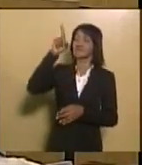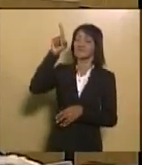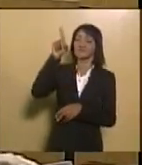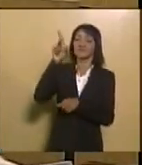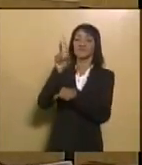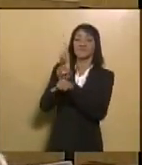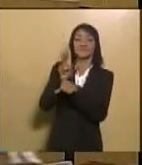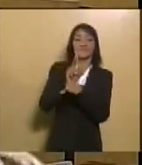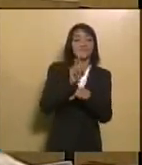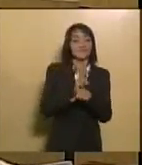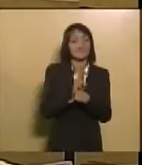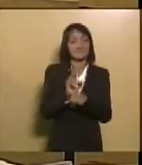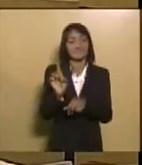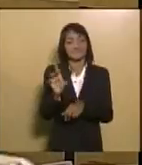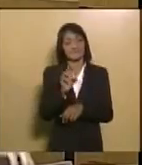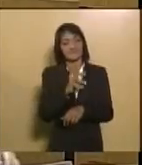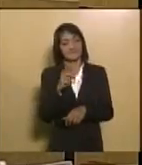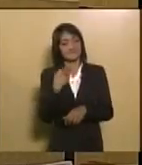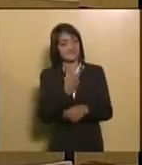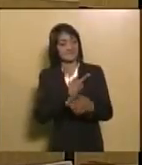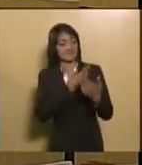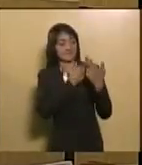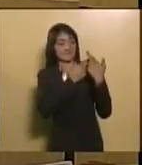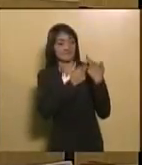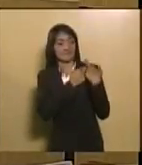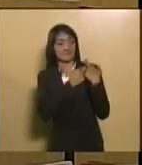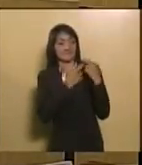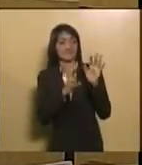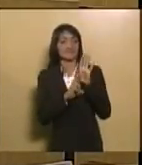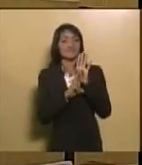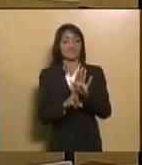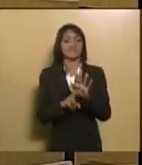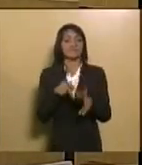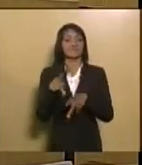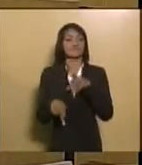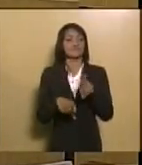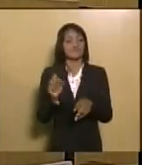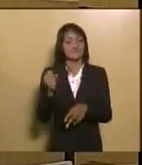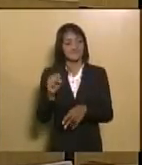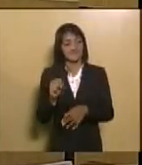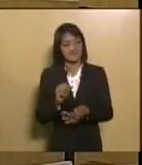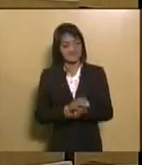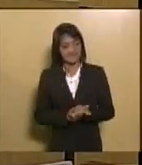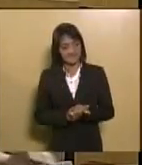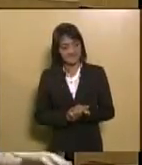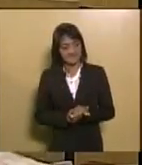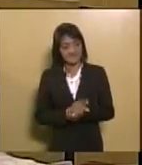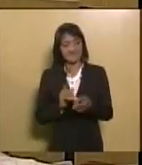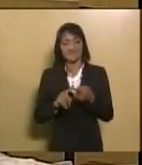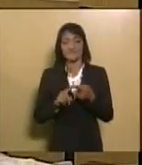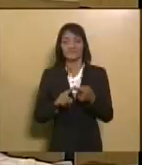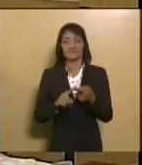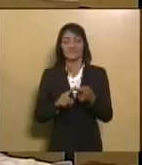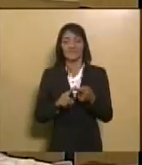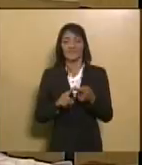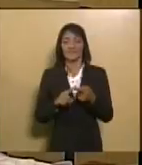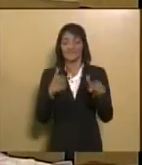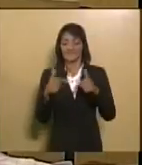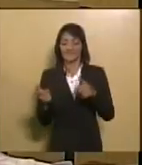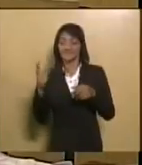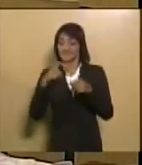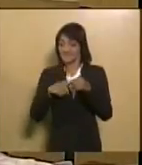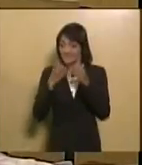nós nesta nossa missão, que é representar o povo sergipano. Desejar também aqui um bom retorno às atividades